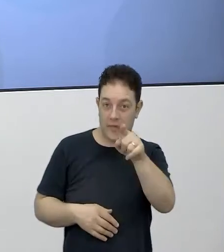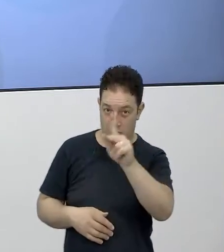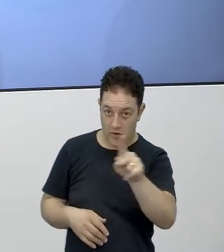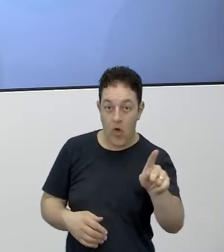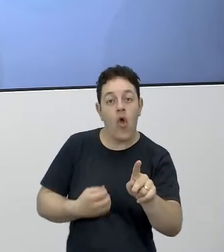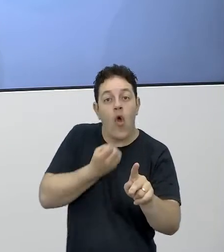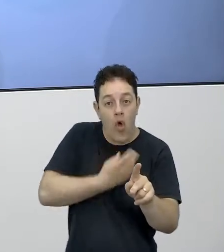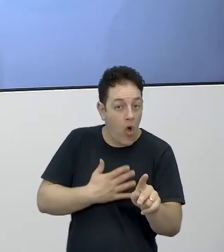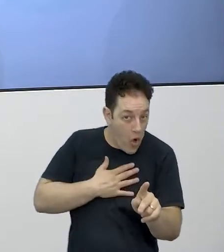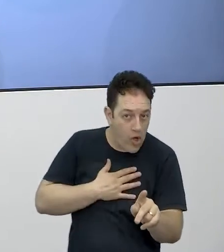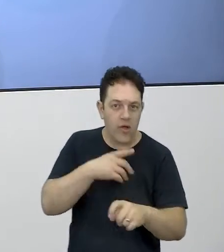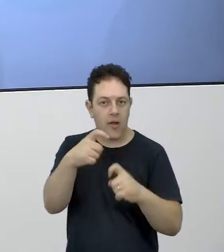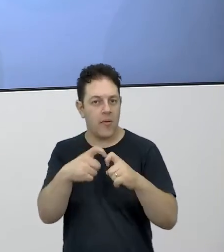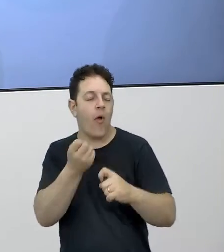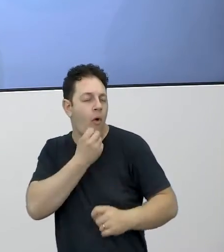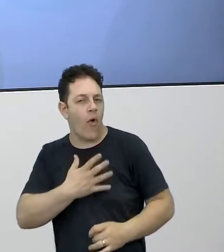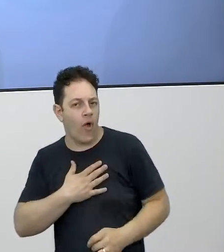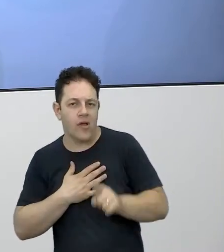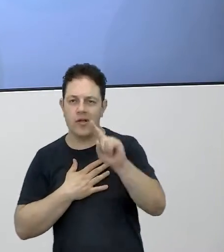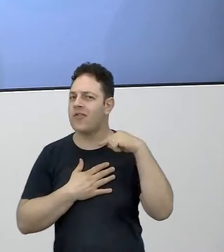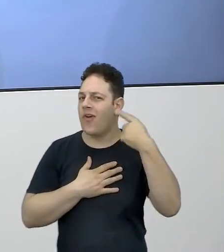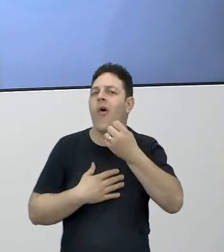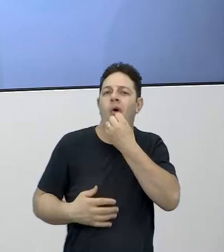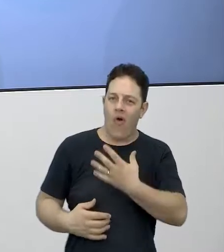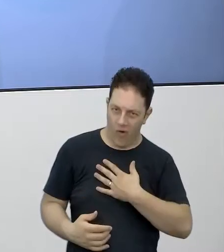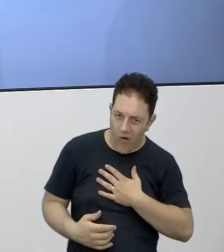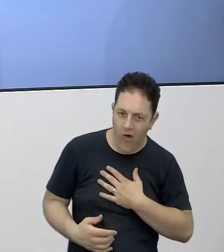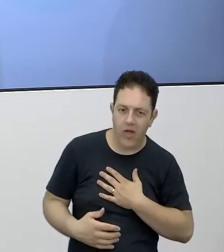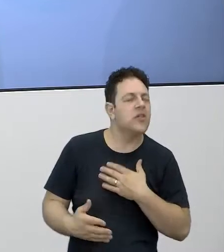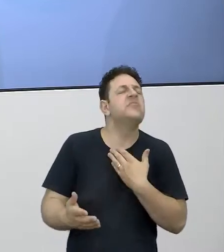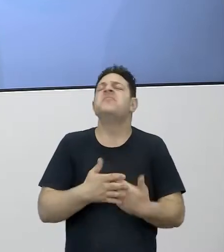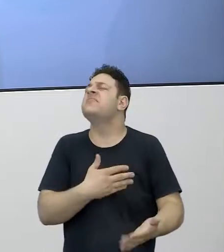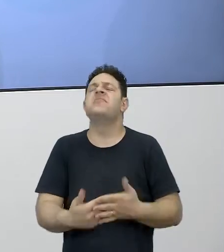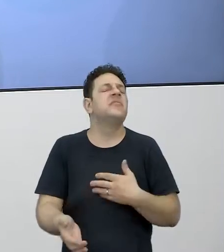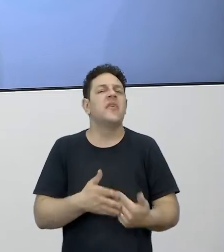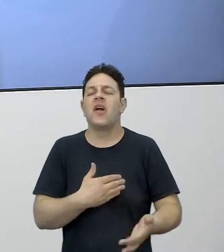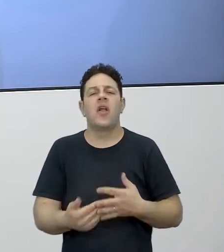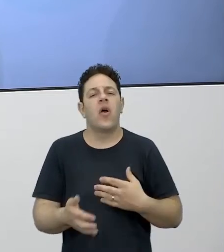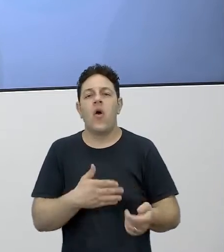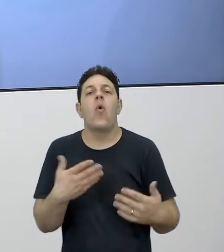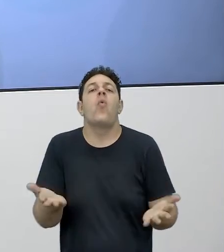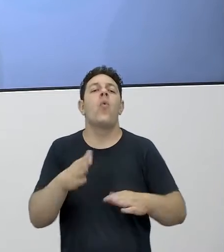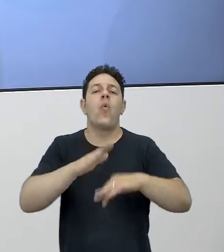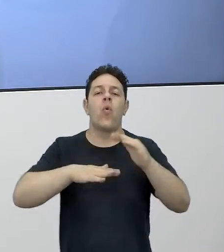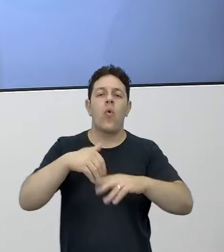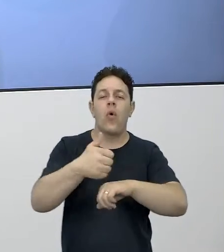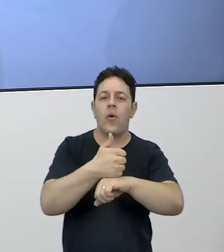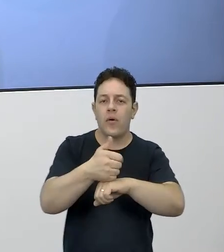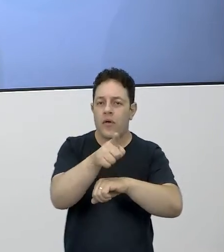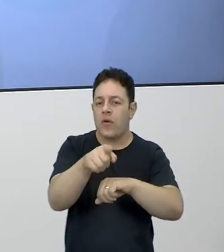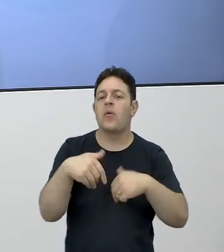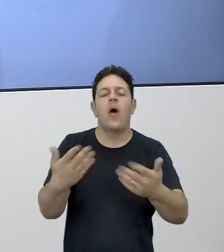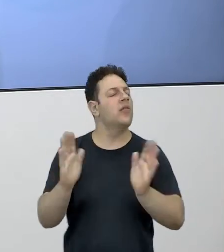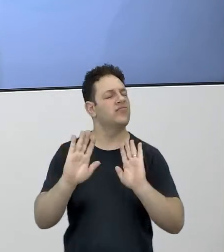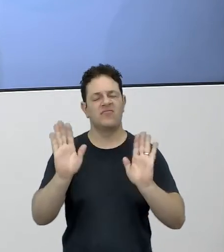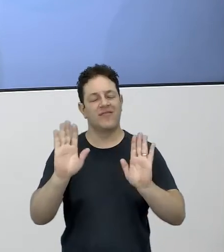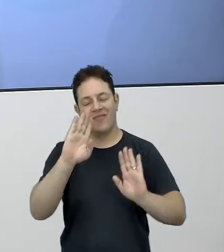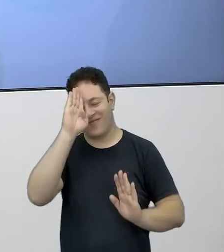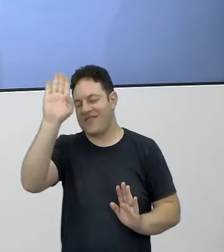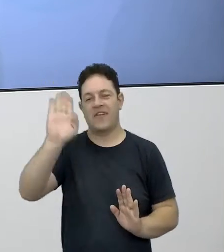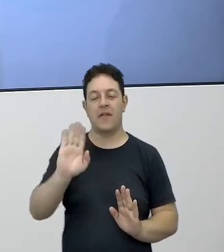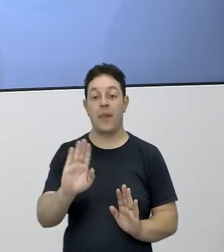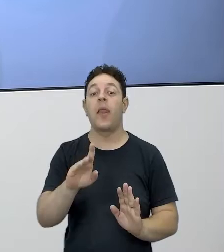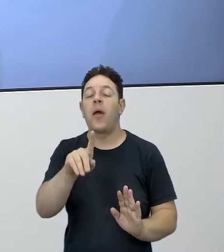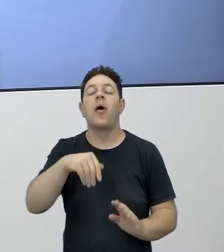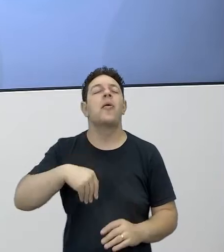quem é médico e gosta, para quem é advogado e gosta, não interessa em si a profissão. Eu acho que é uma das coisas mais